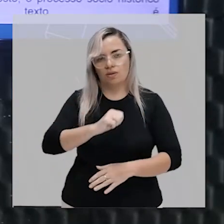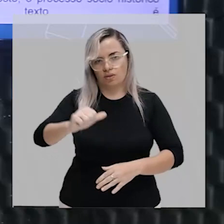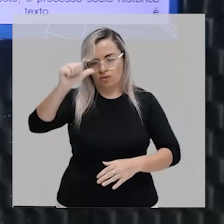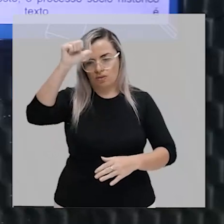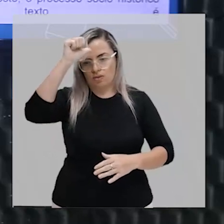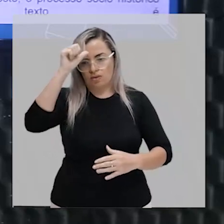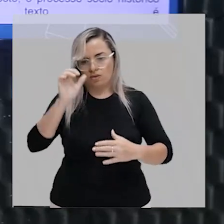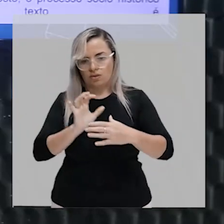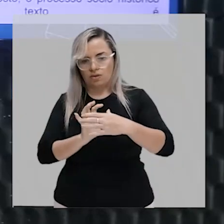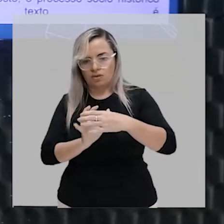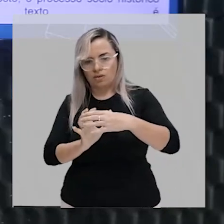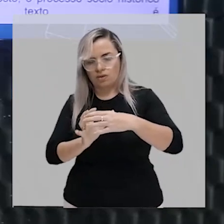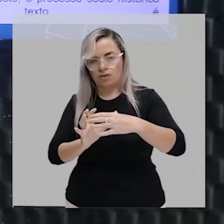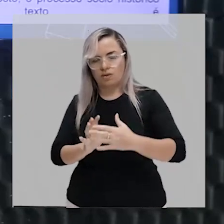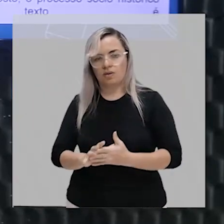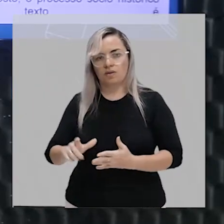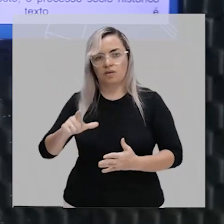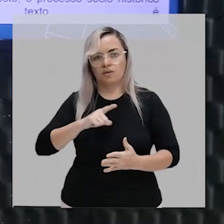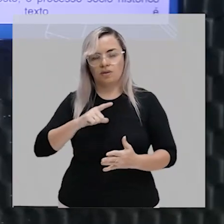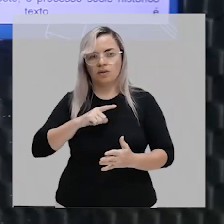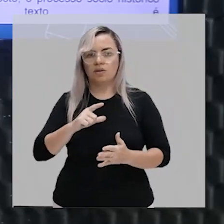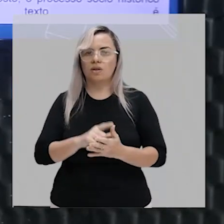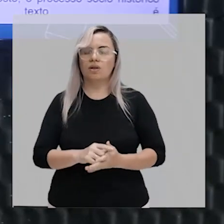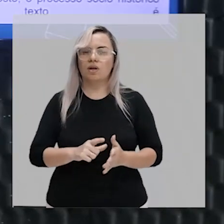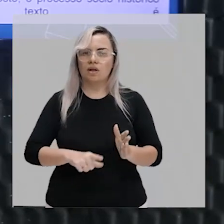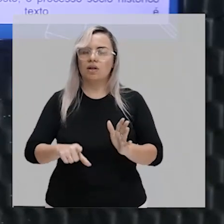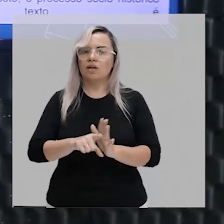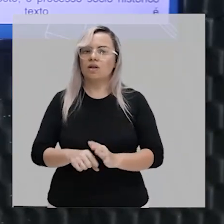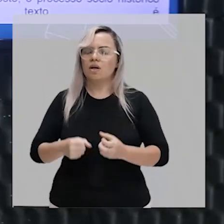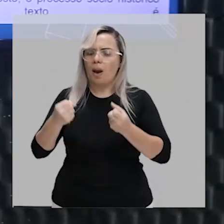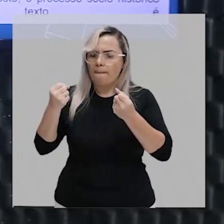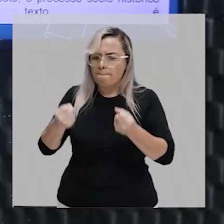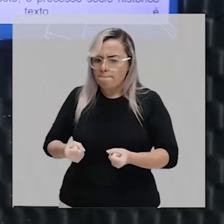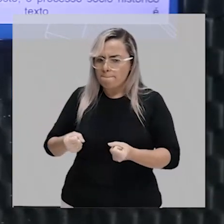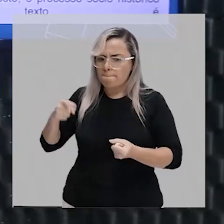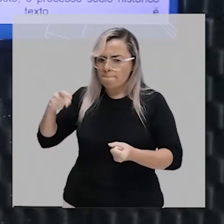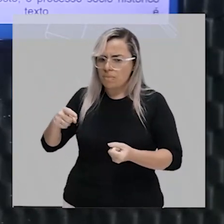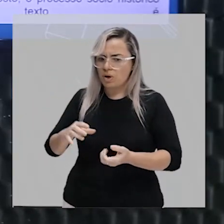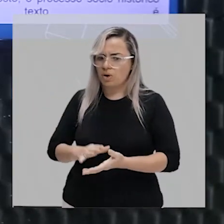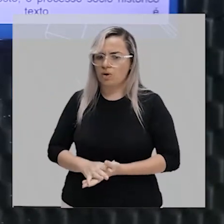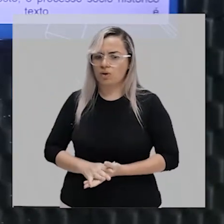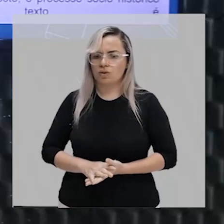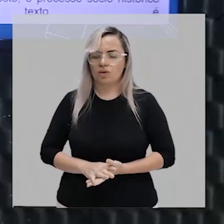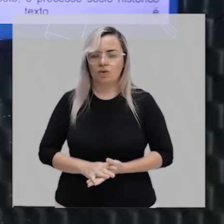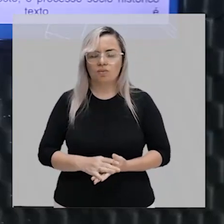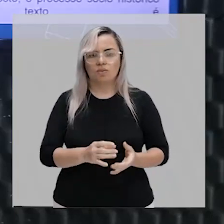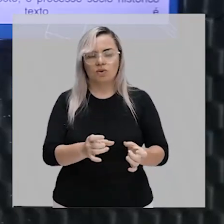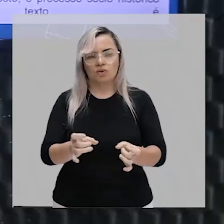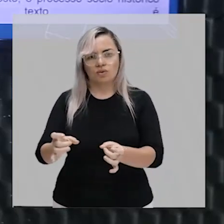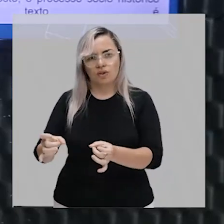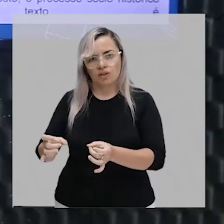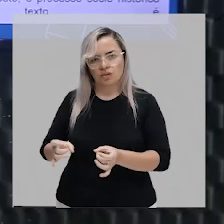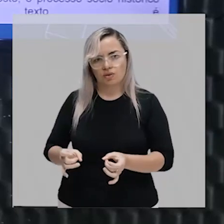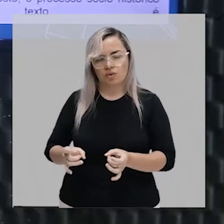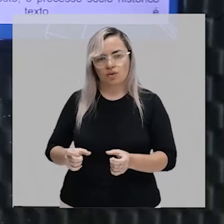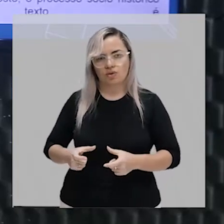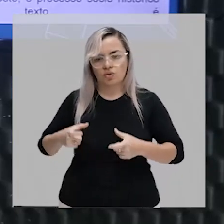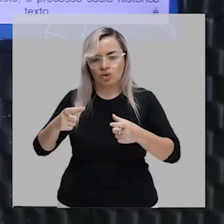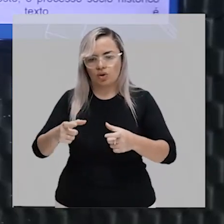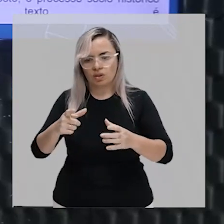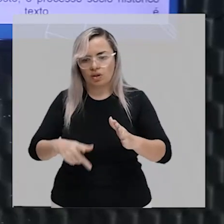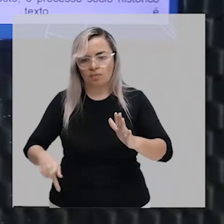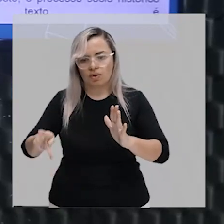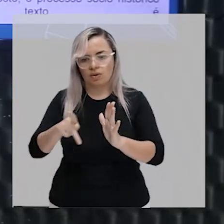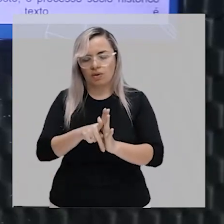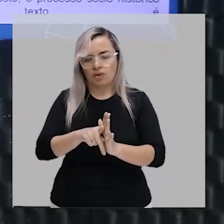conceder licença para os mercadores locais. Depois de vender o ópio na China, porque